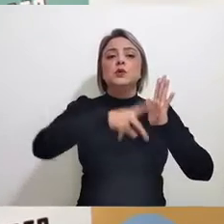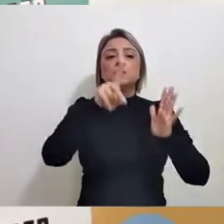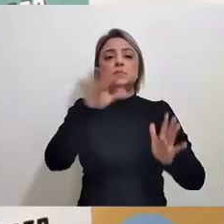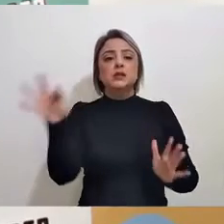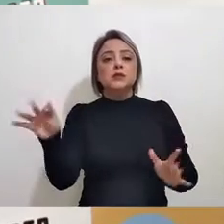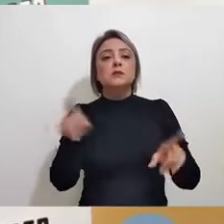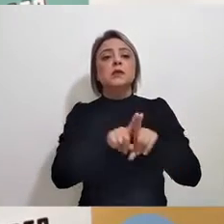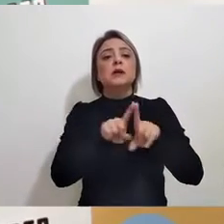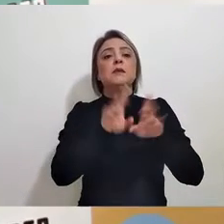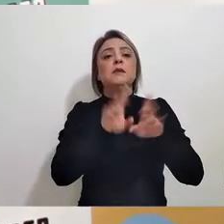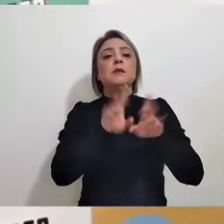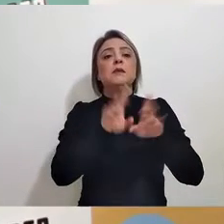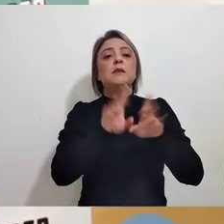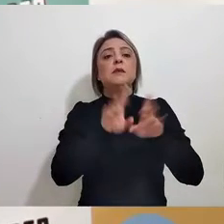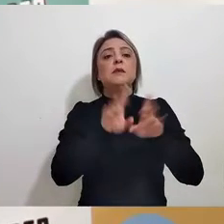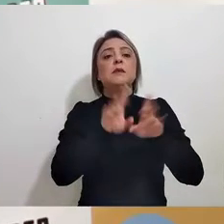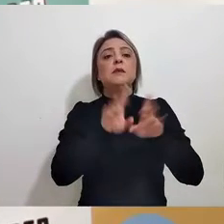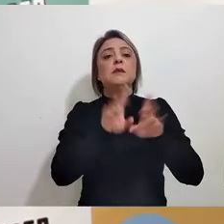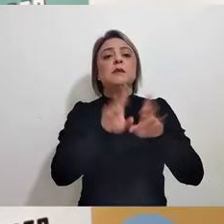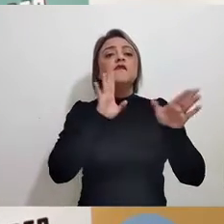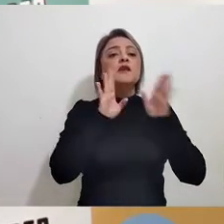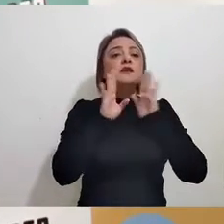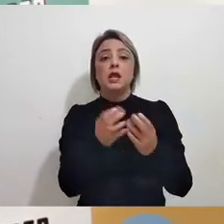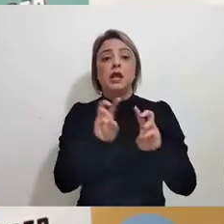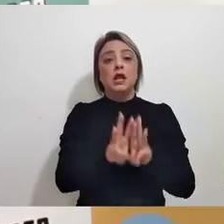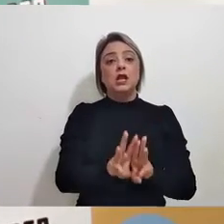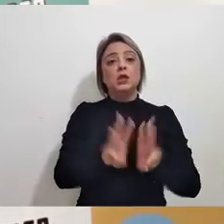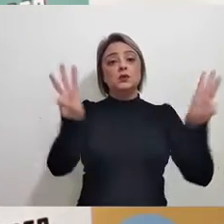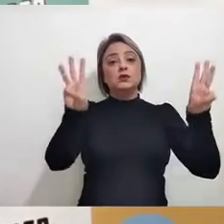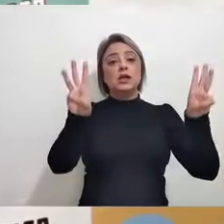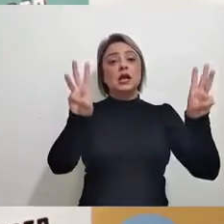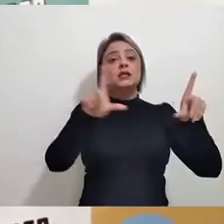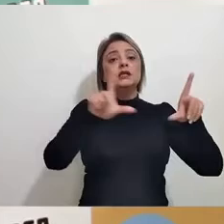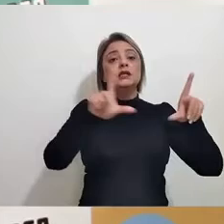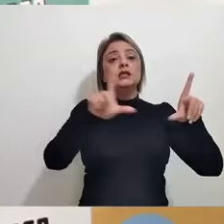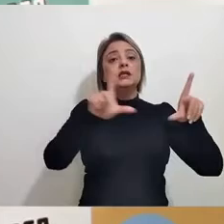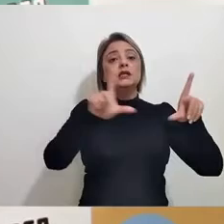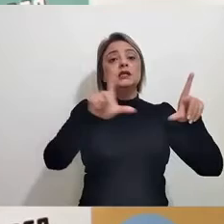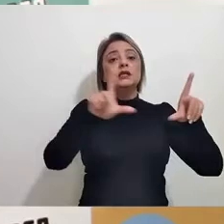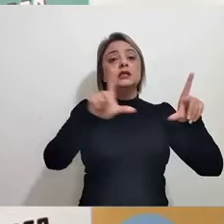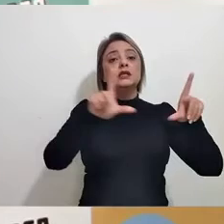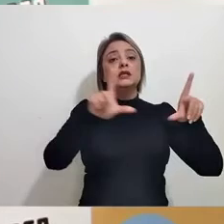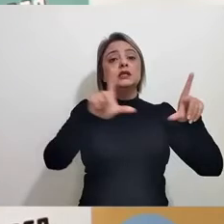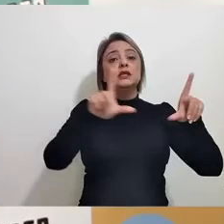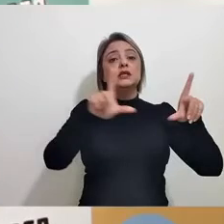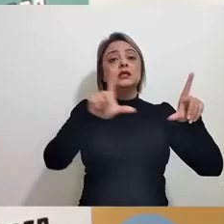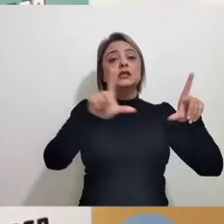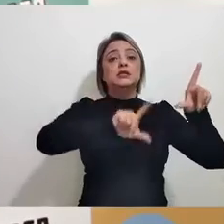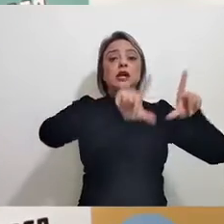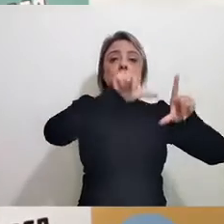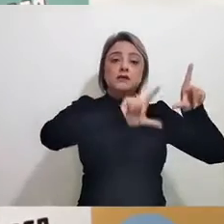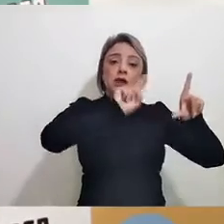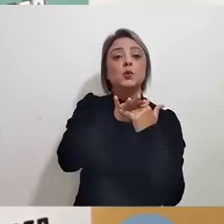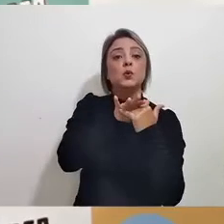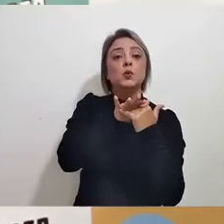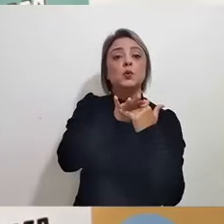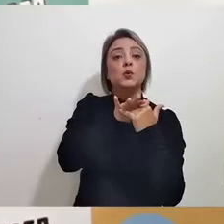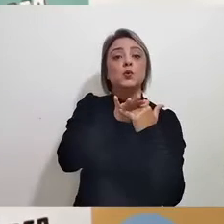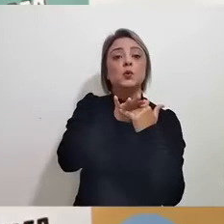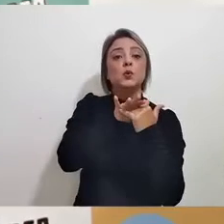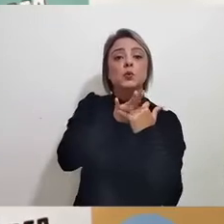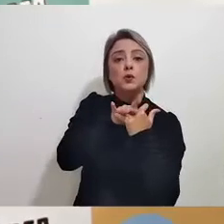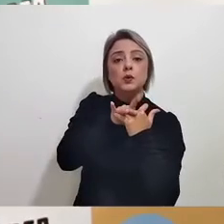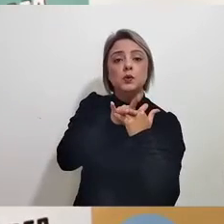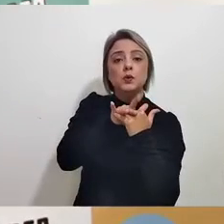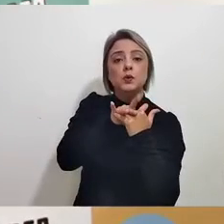TV. E logo após a gente vai colocar no YouTube também do Simpro à disposição, também à disposição nessa rede. Vamos estar reprisando